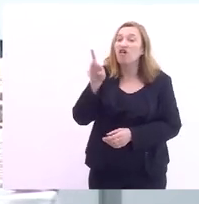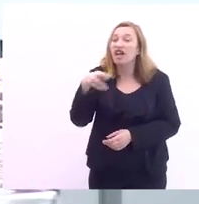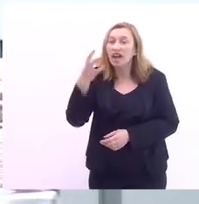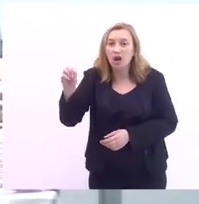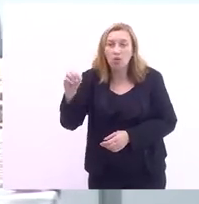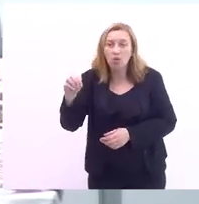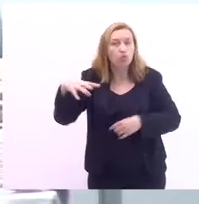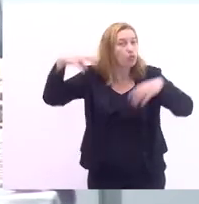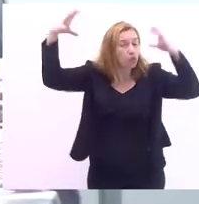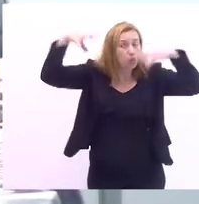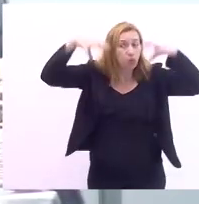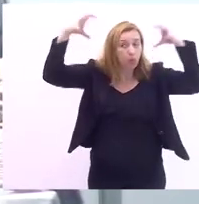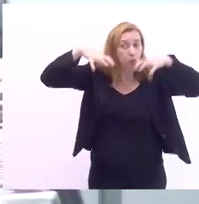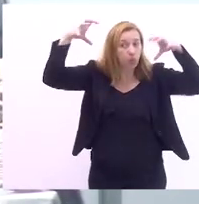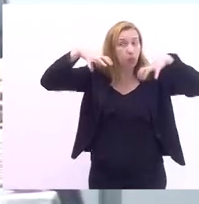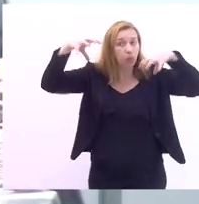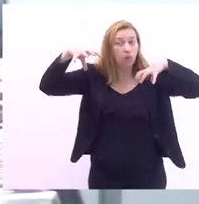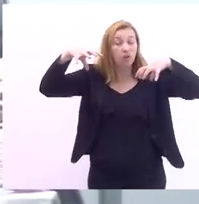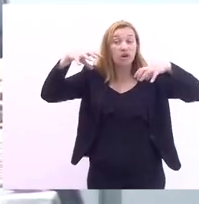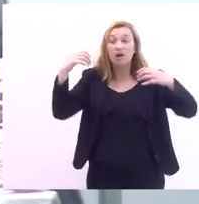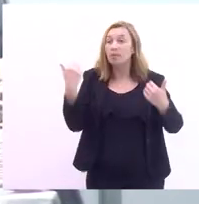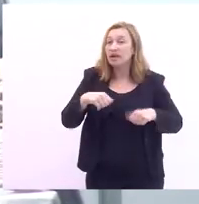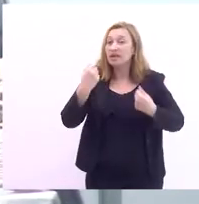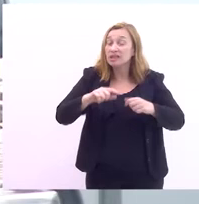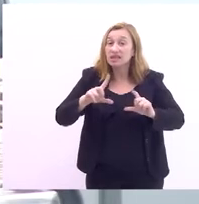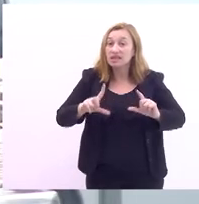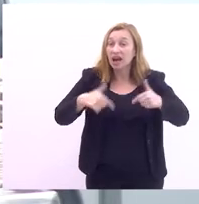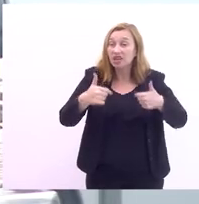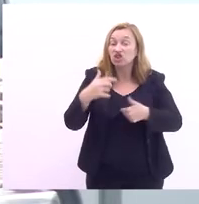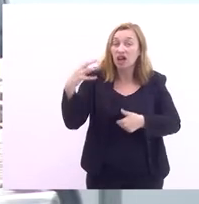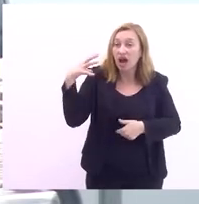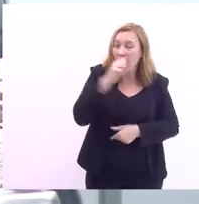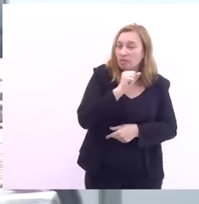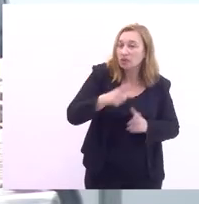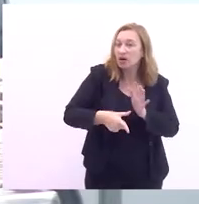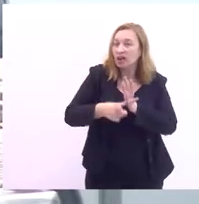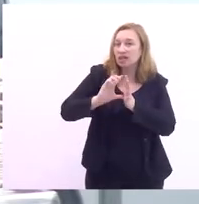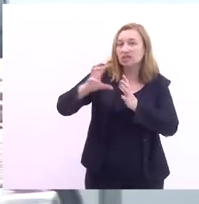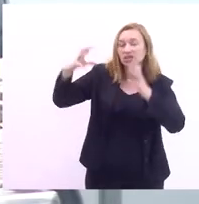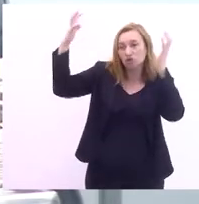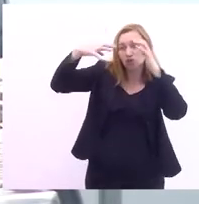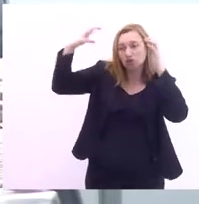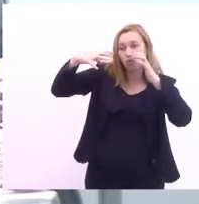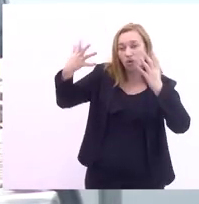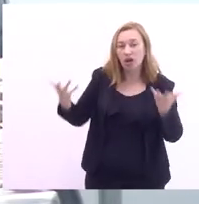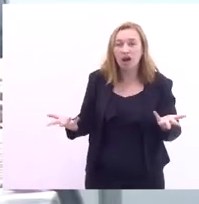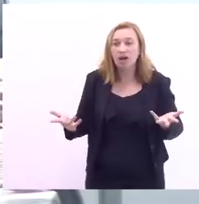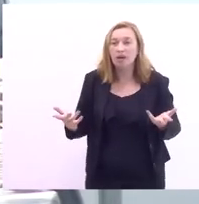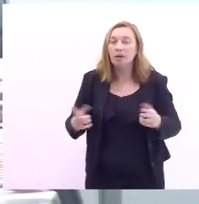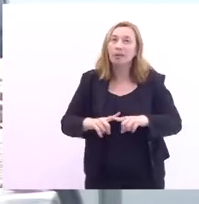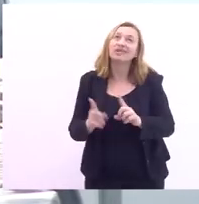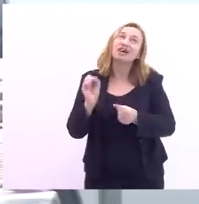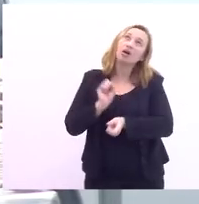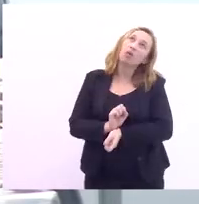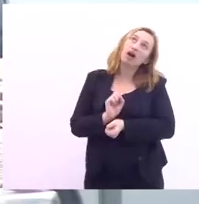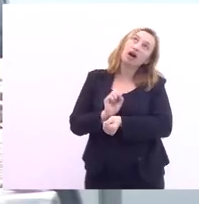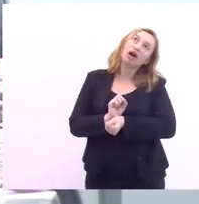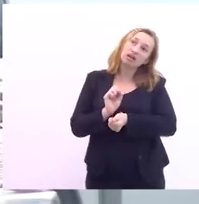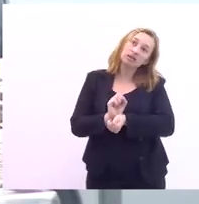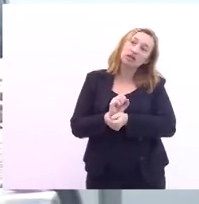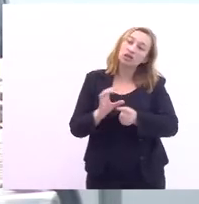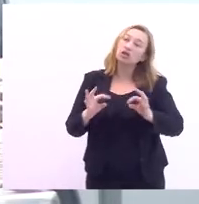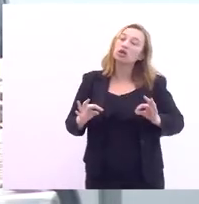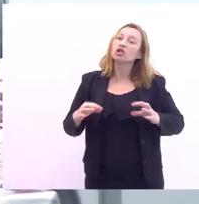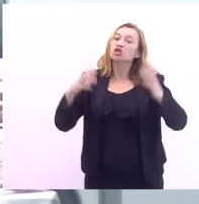chegar no verão vai desligar a energia. Aí espera o quê? Chegar a chuva, chegar o verão, o galho bater na